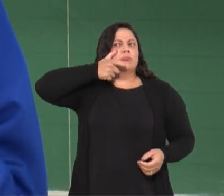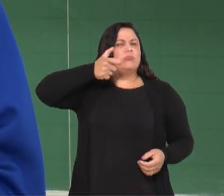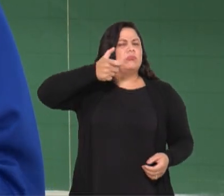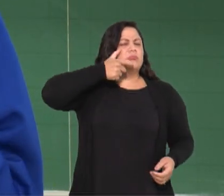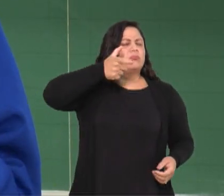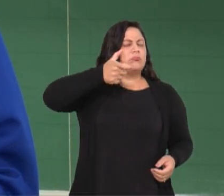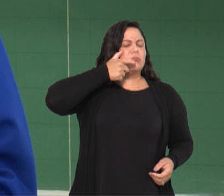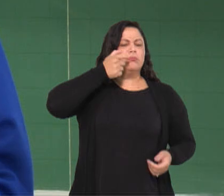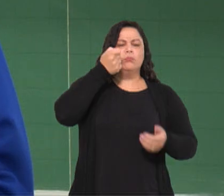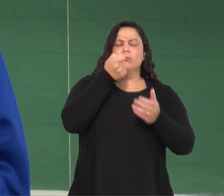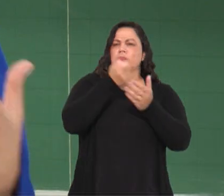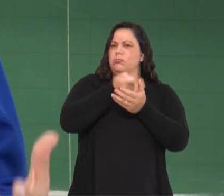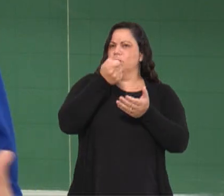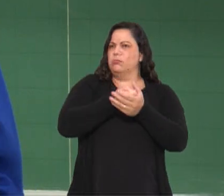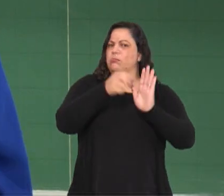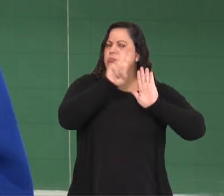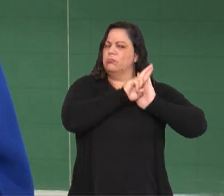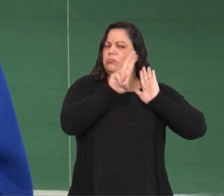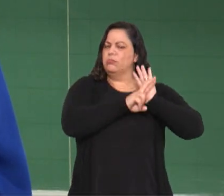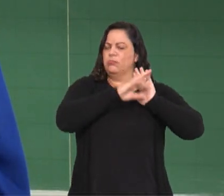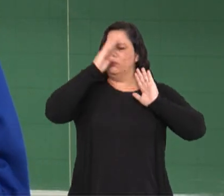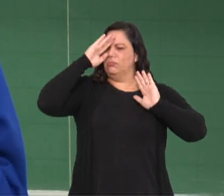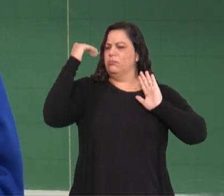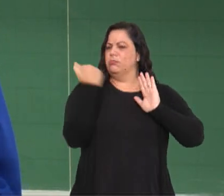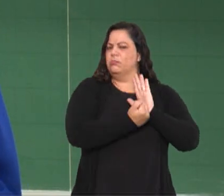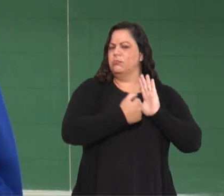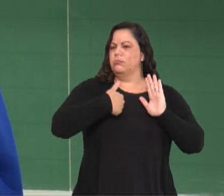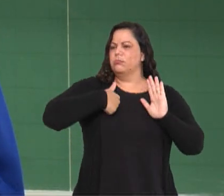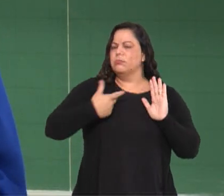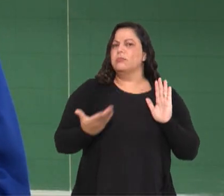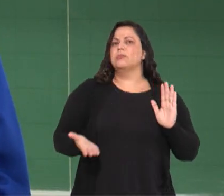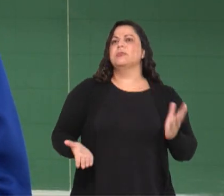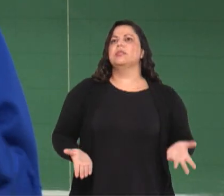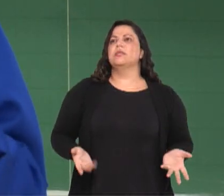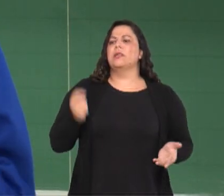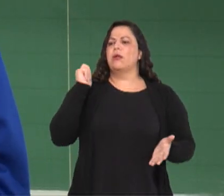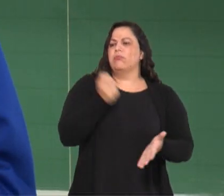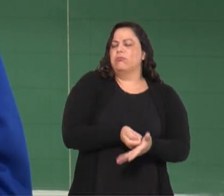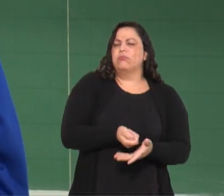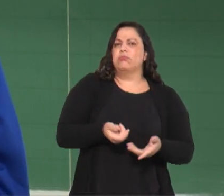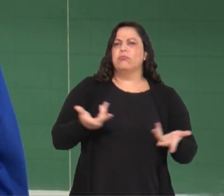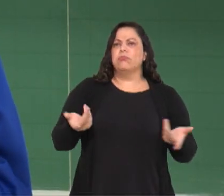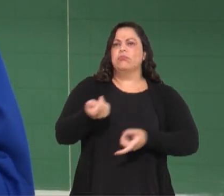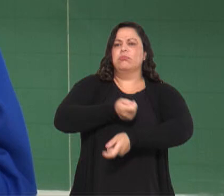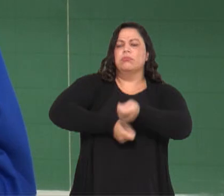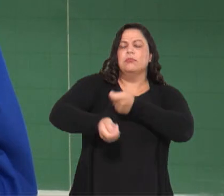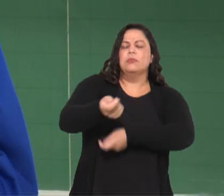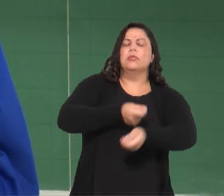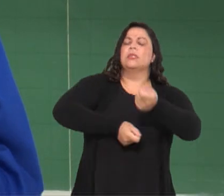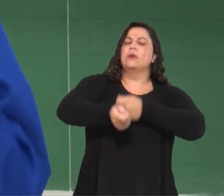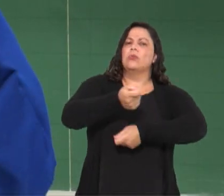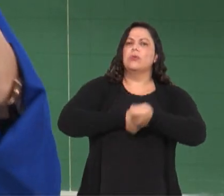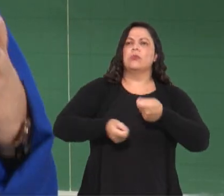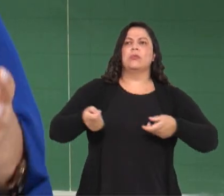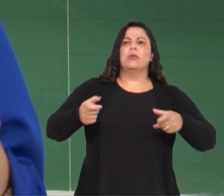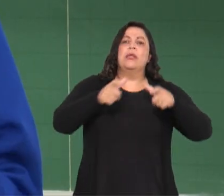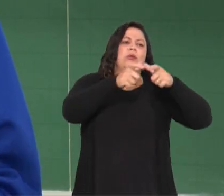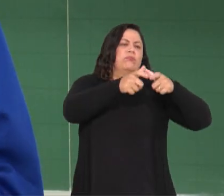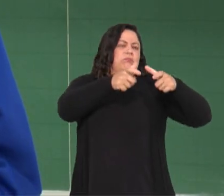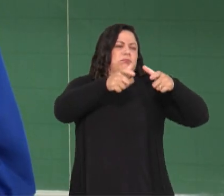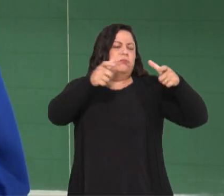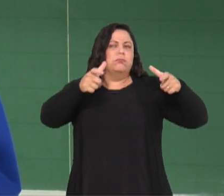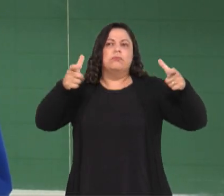as próprias regras ali em relação à sua atividade econômica, né? E então, esse